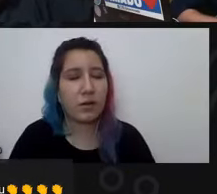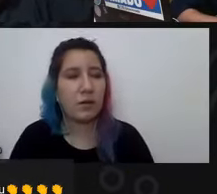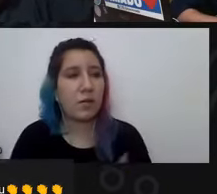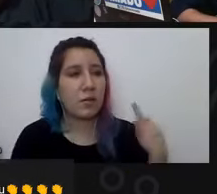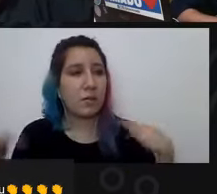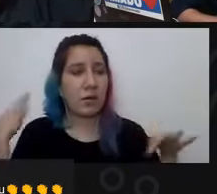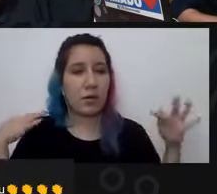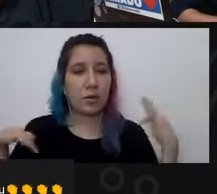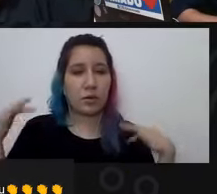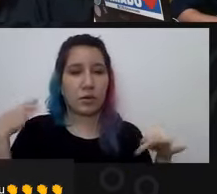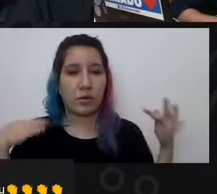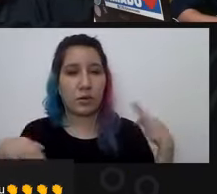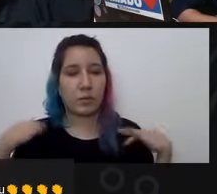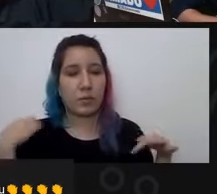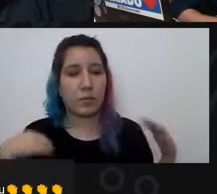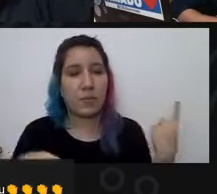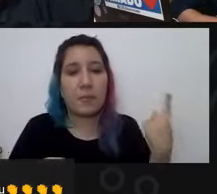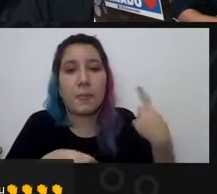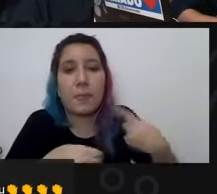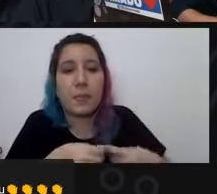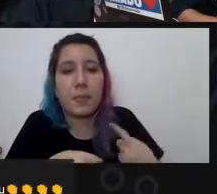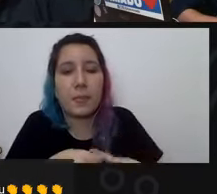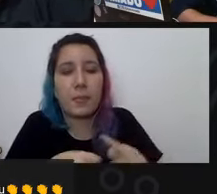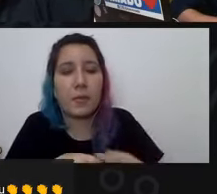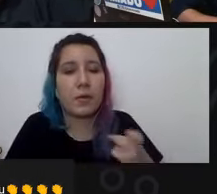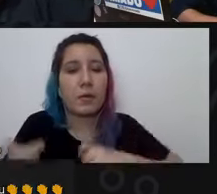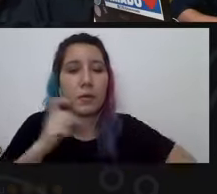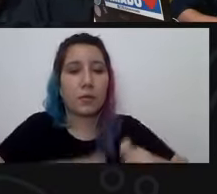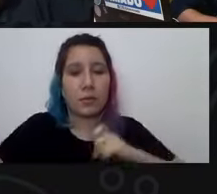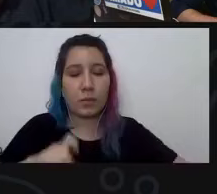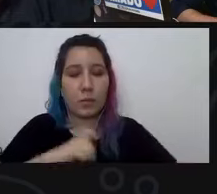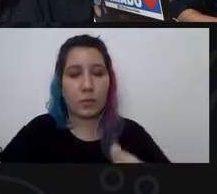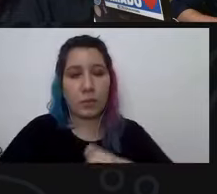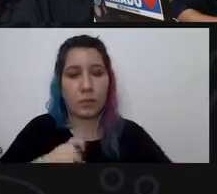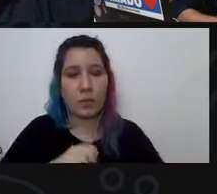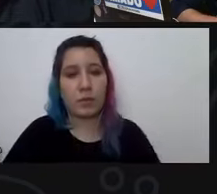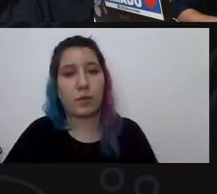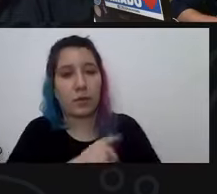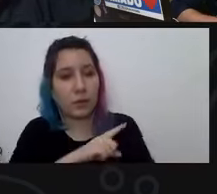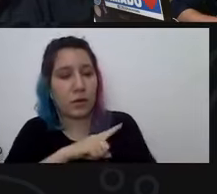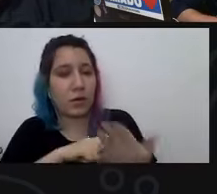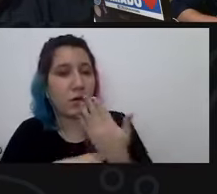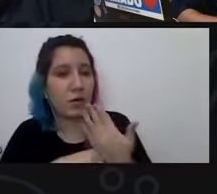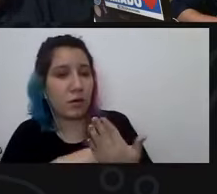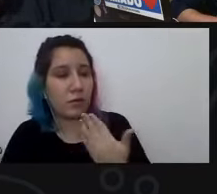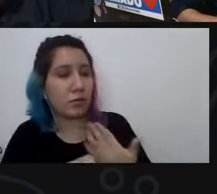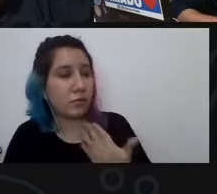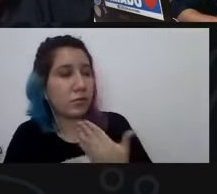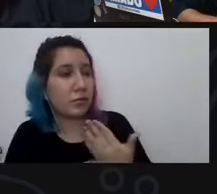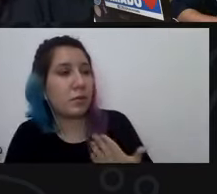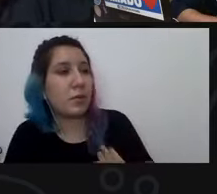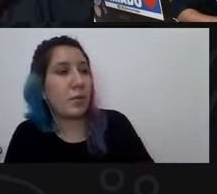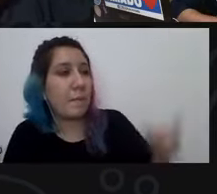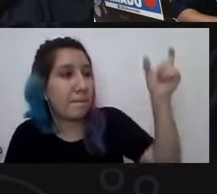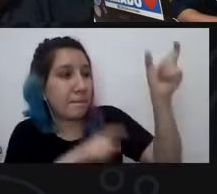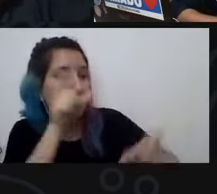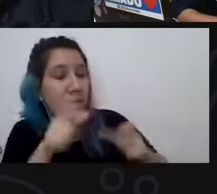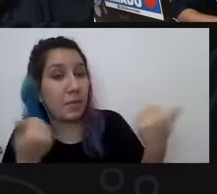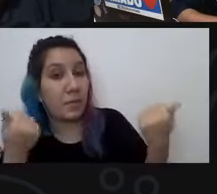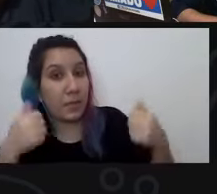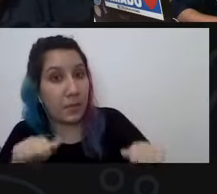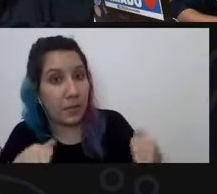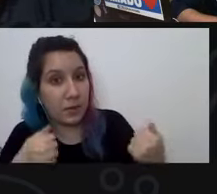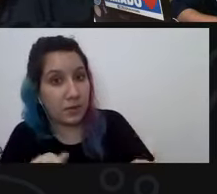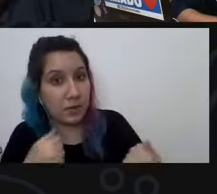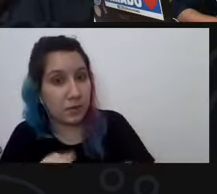automaticamente ajudando o desenvolvimento, a economia e a renda de todas as pessoas. A cidade tem vocação de turismo, precisa sim ser feito de